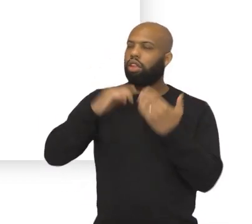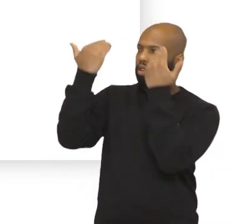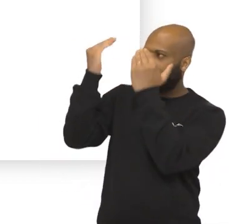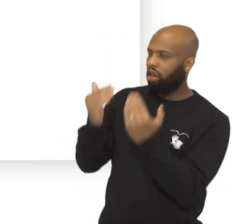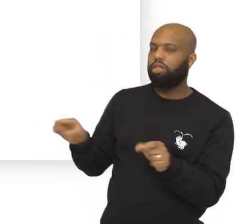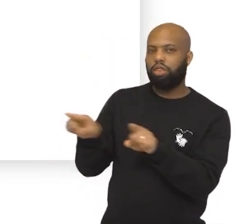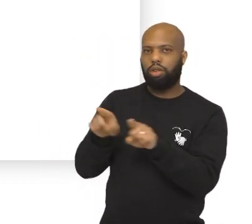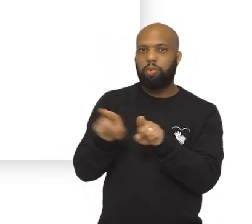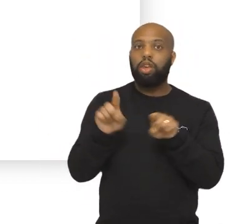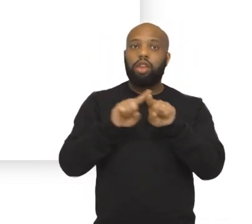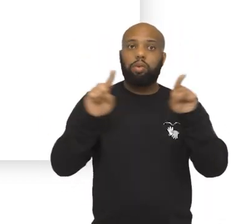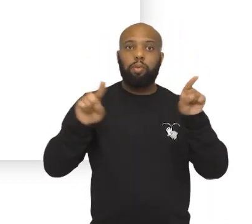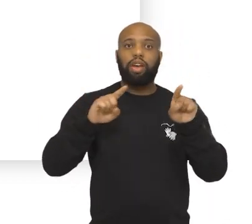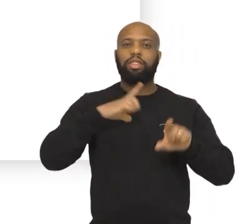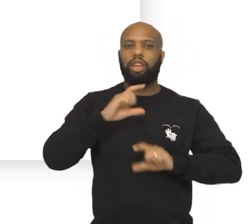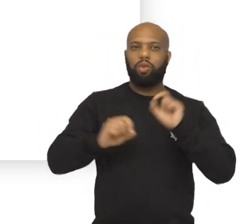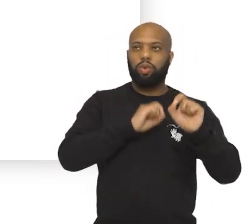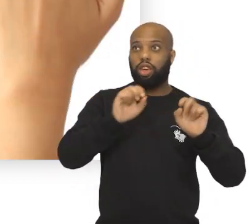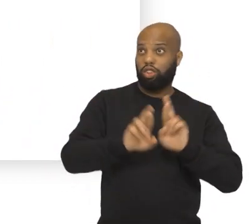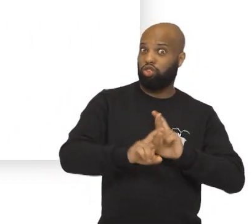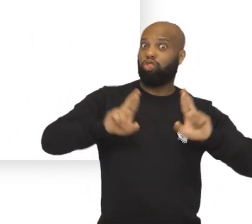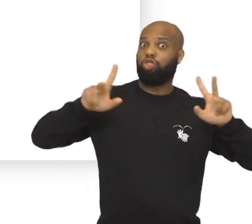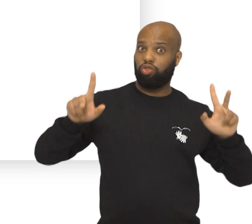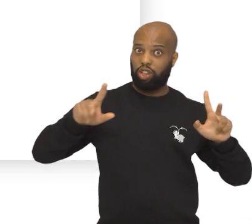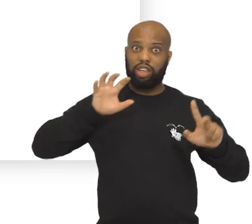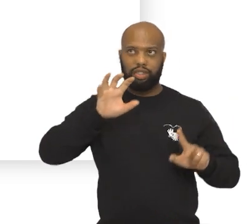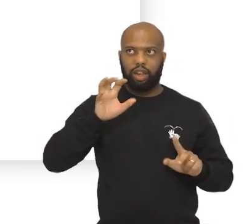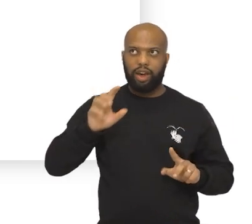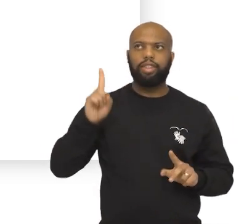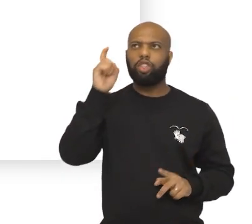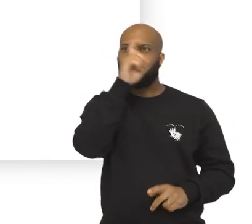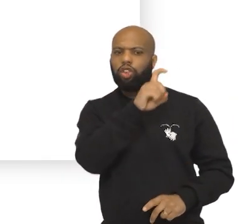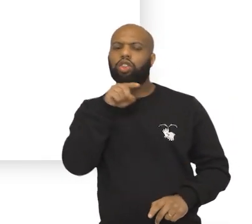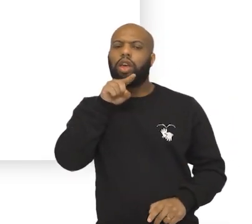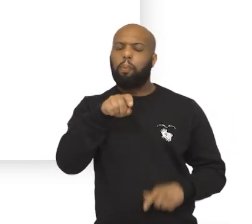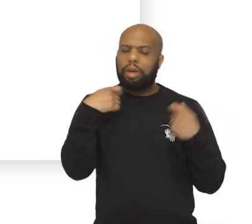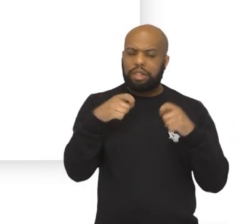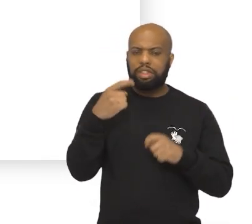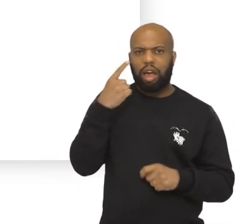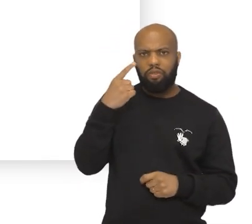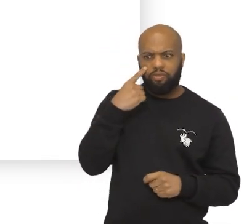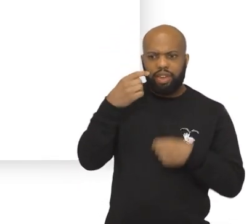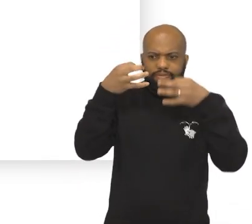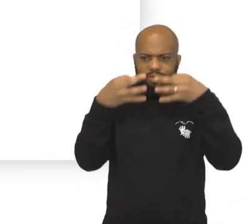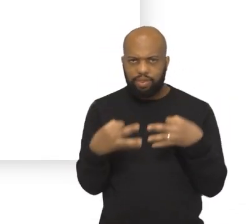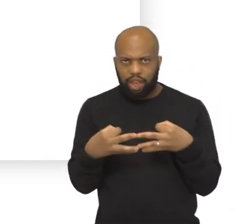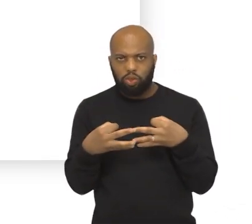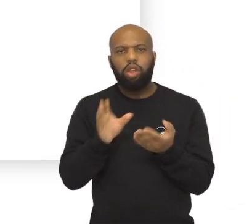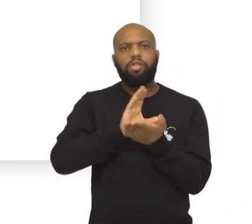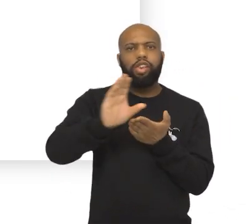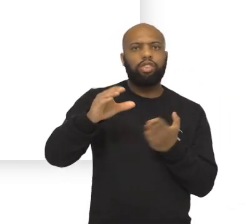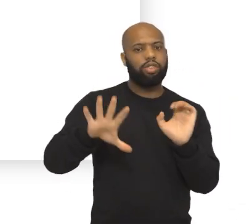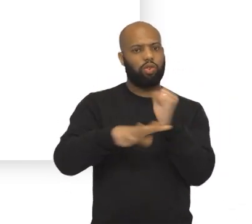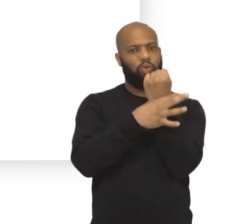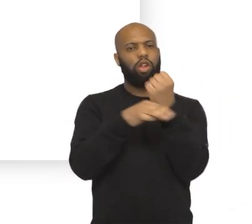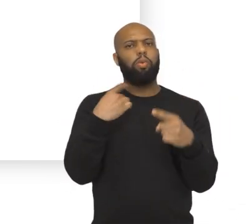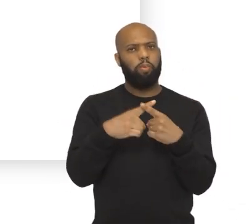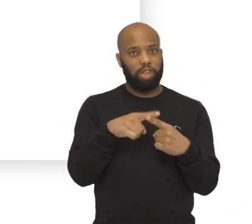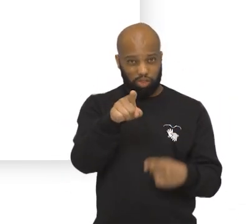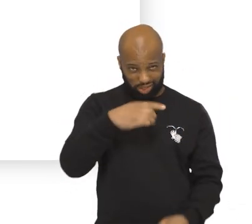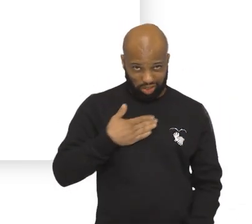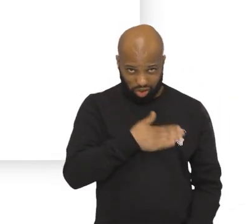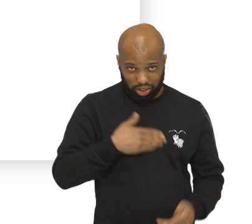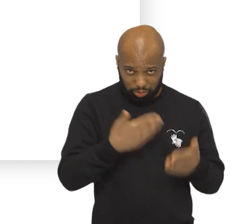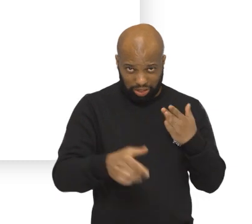precisam ser analisadas mas a complexidade aparente é necessária para que você Invista de forma segura até porque